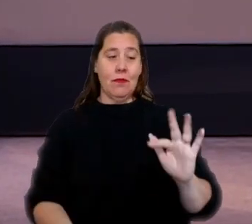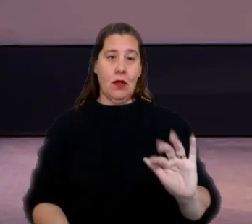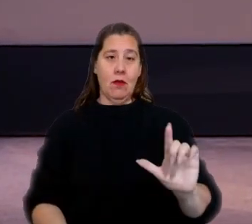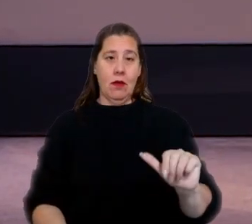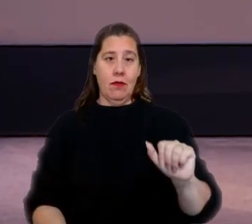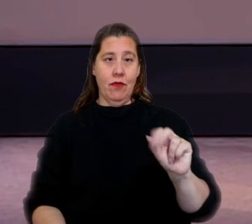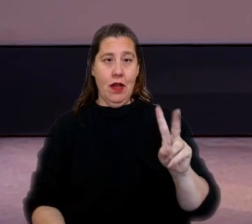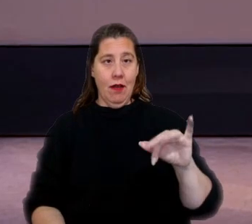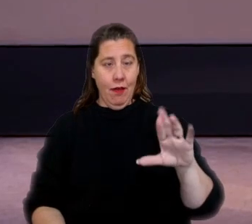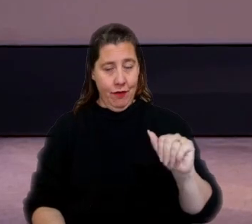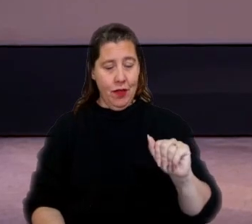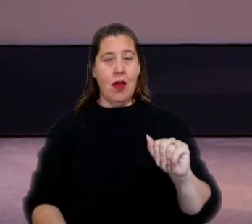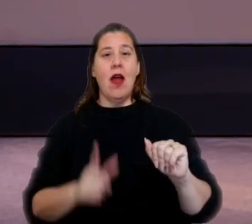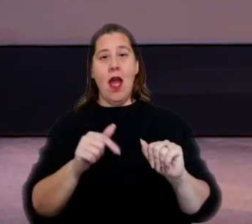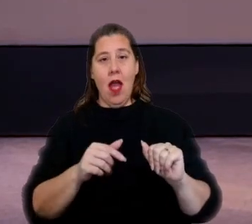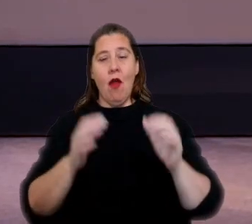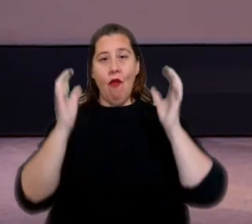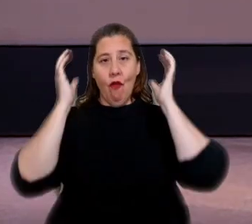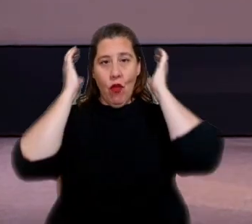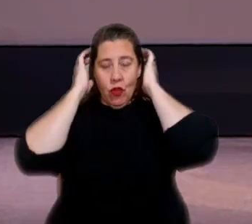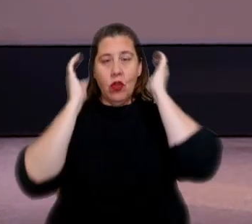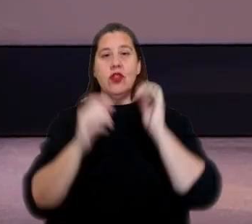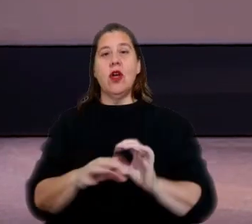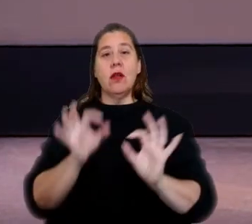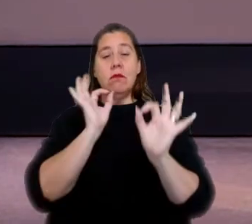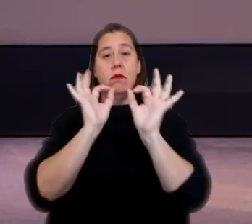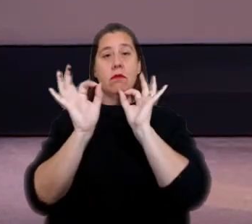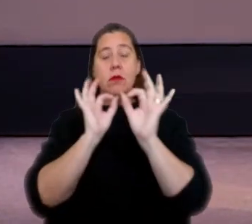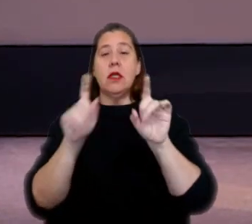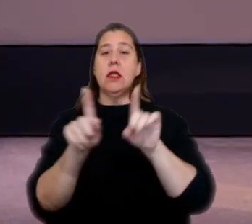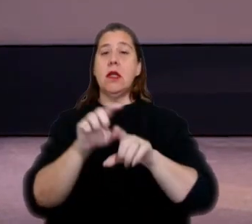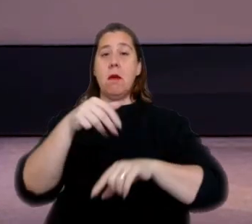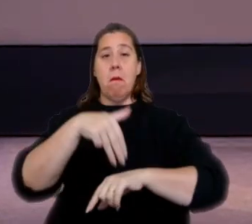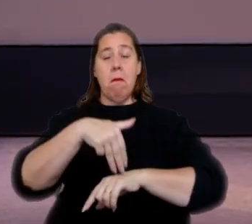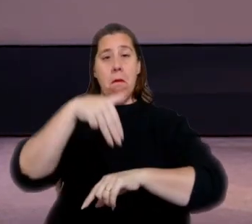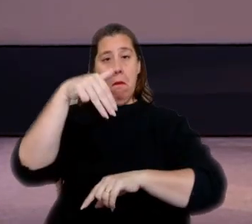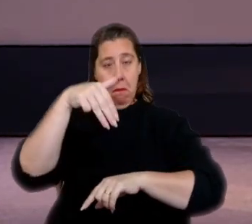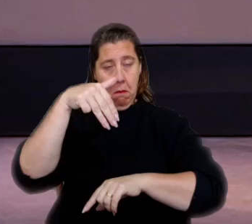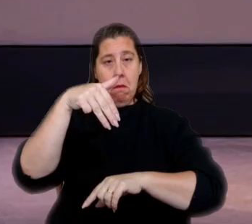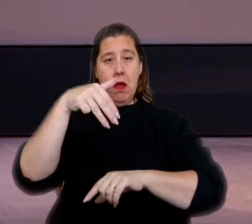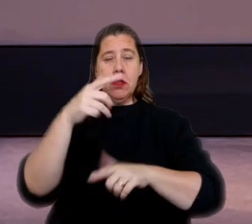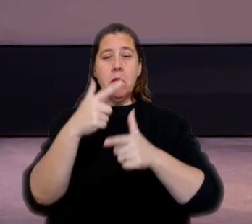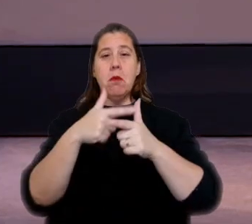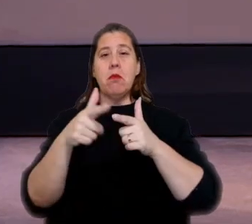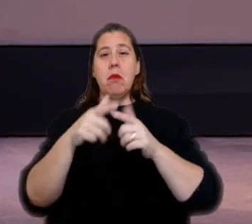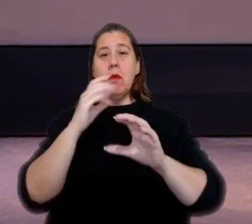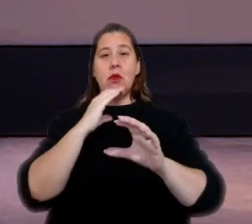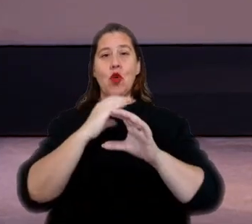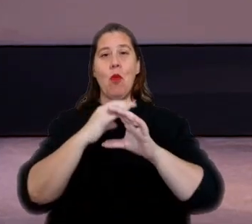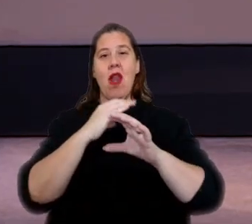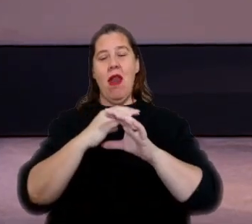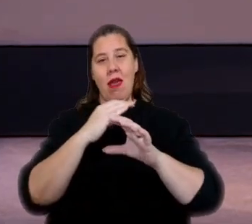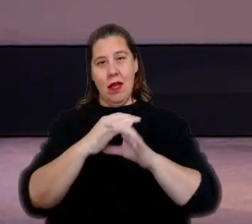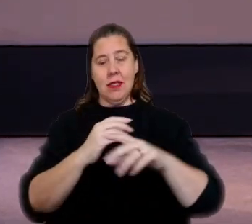Bom, a Flávia Stoller é fonoaudióloga, psicanalista e mestre em distúrbios da comunicação